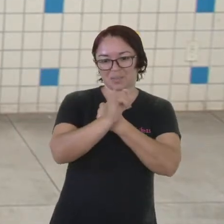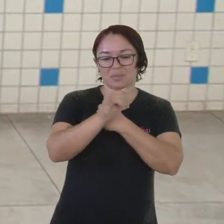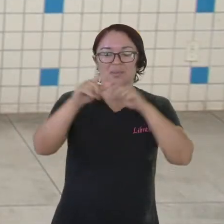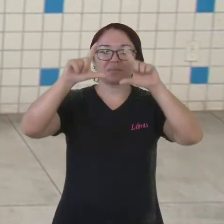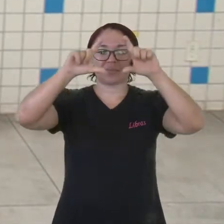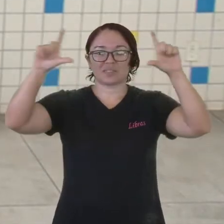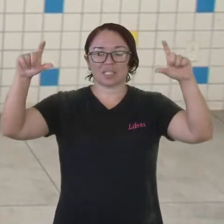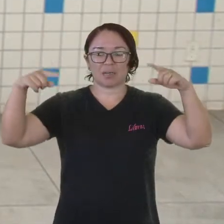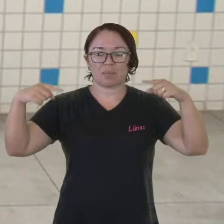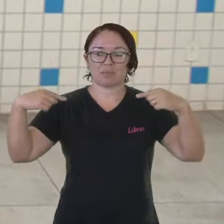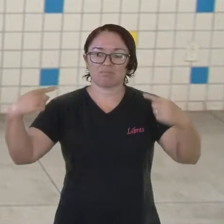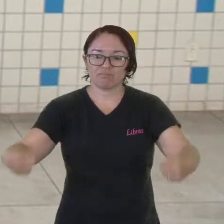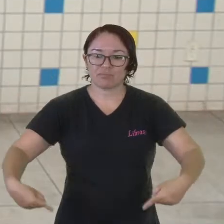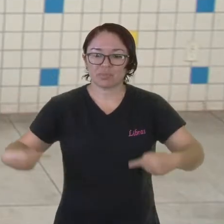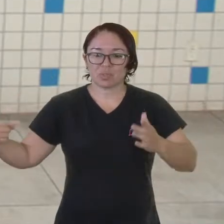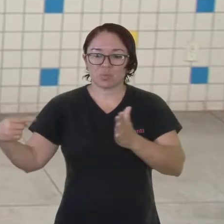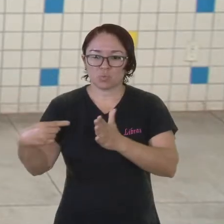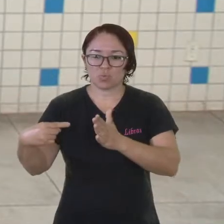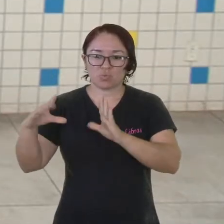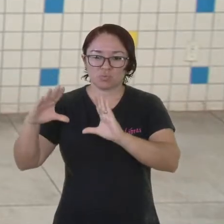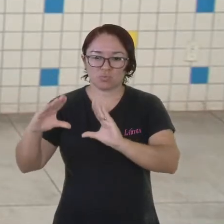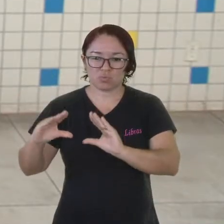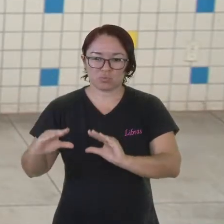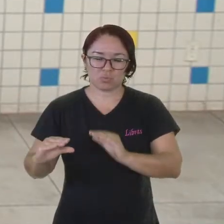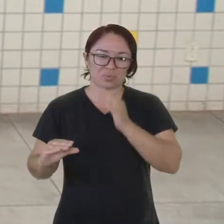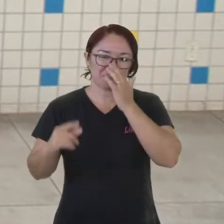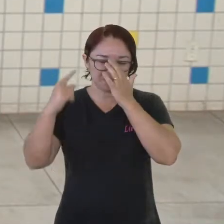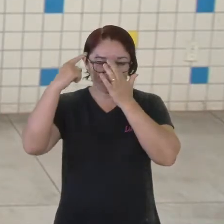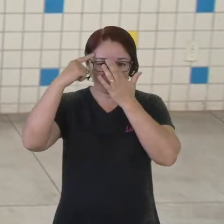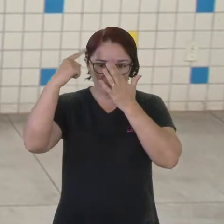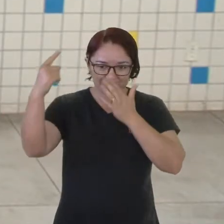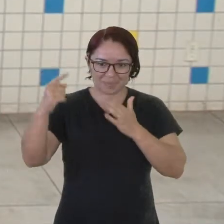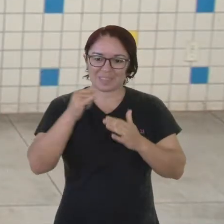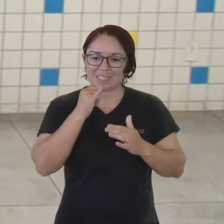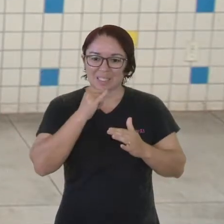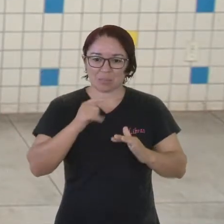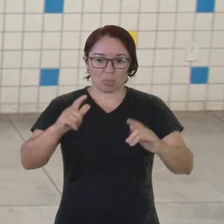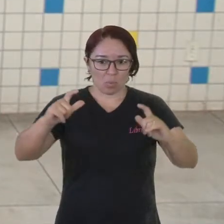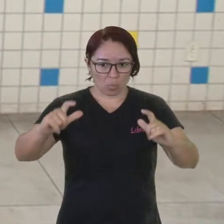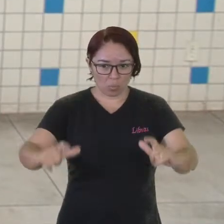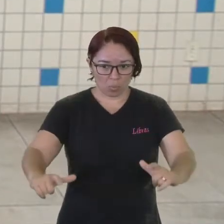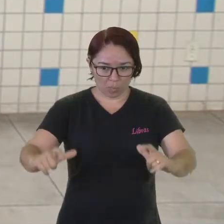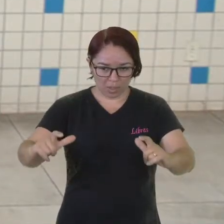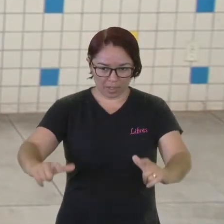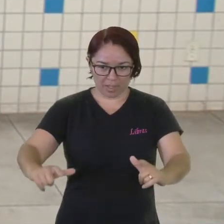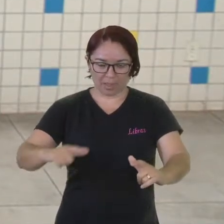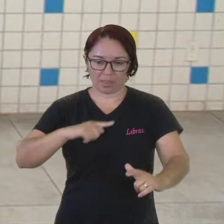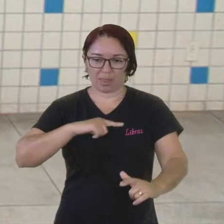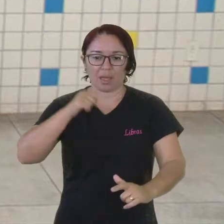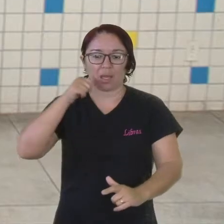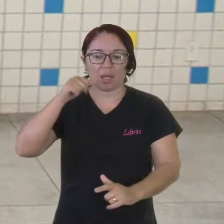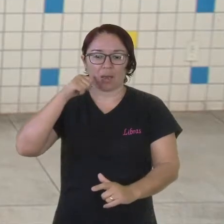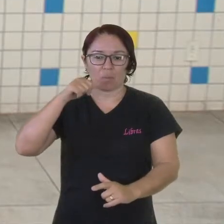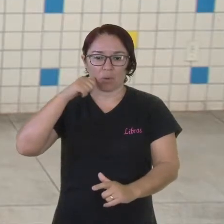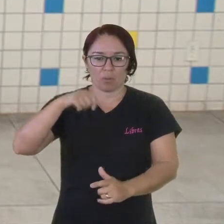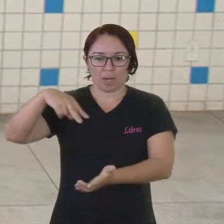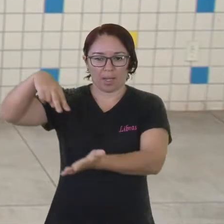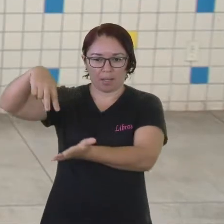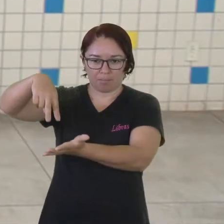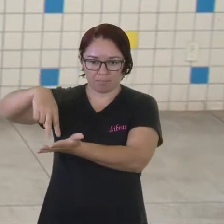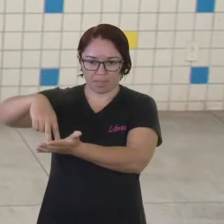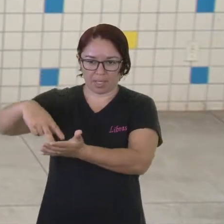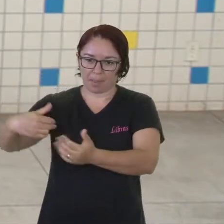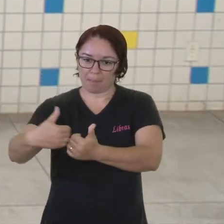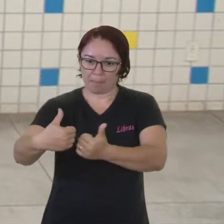vimos, em um determinado lugar, determinado local, tinha uma moça em pé ao lado de um carro com o pneu